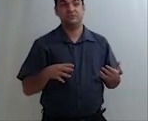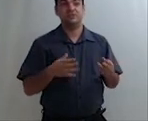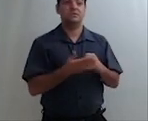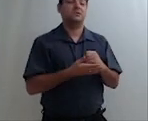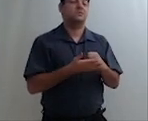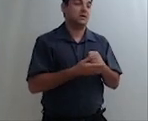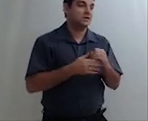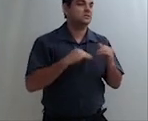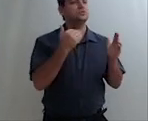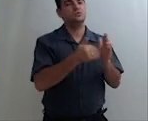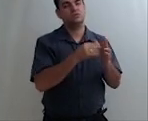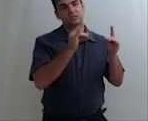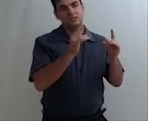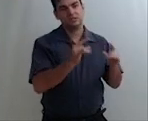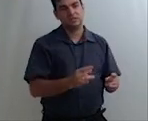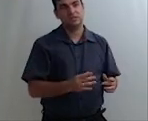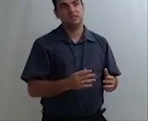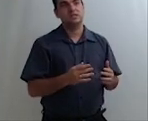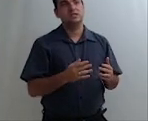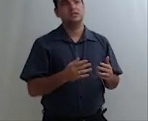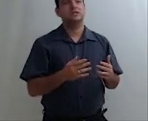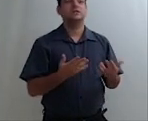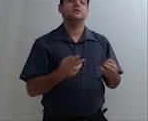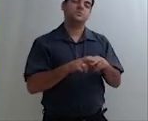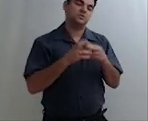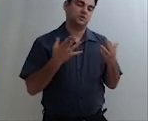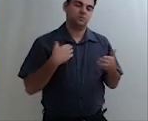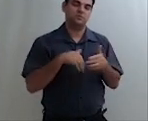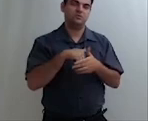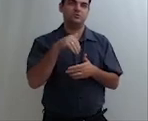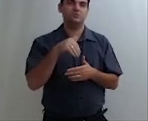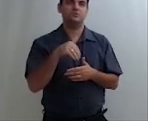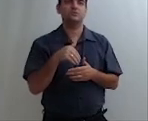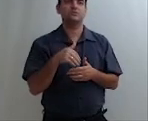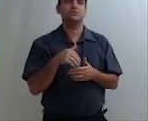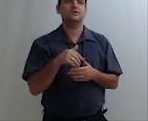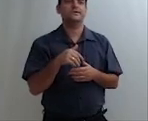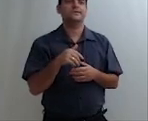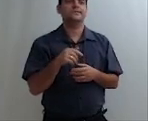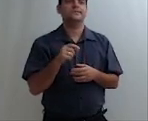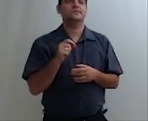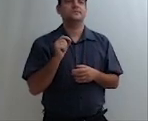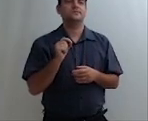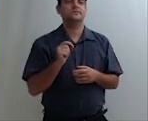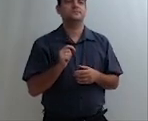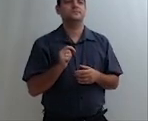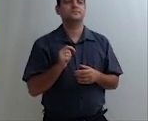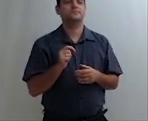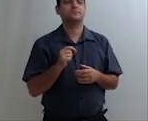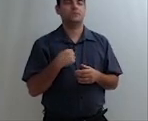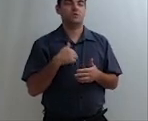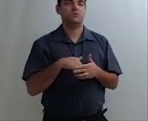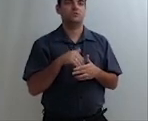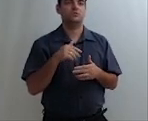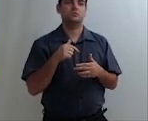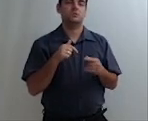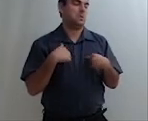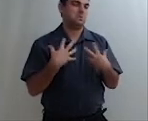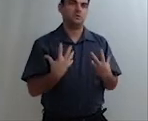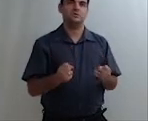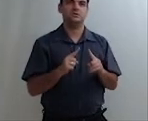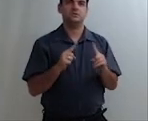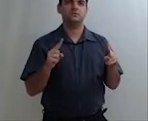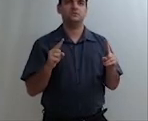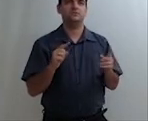circunstâncias e estou votando no sentido de negar provimento ao recurso